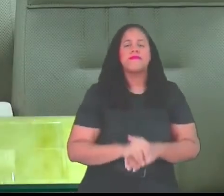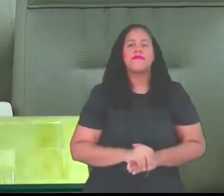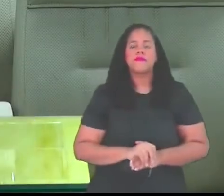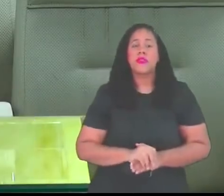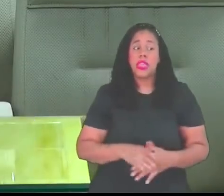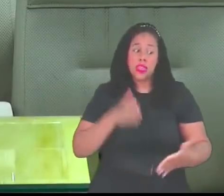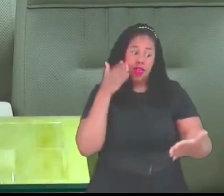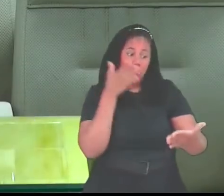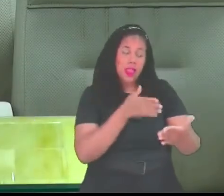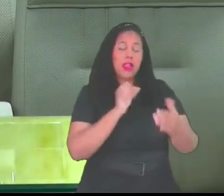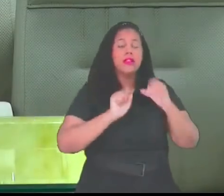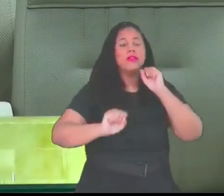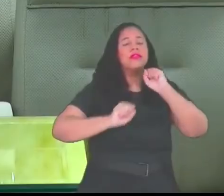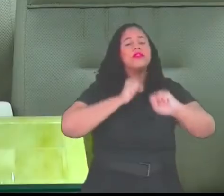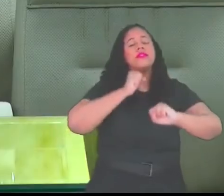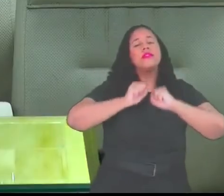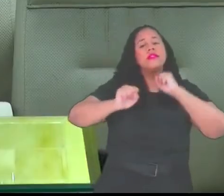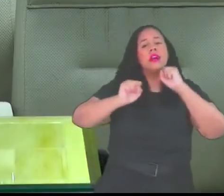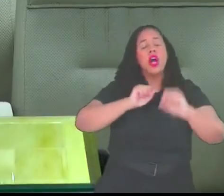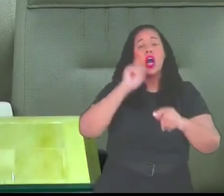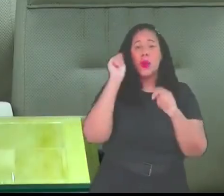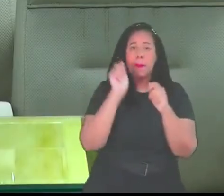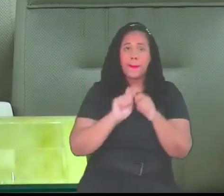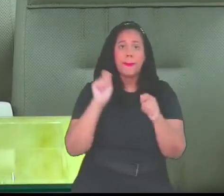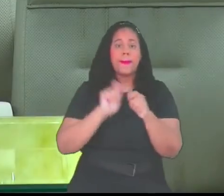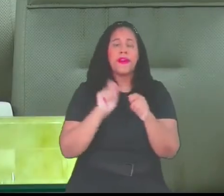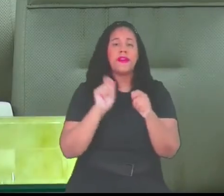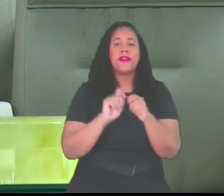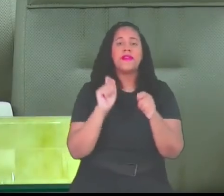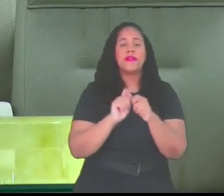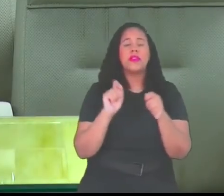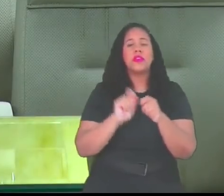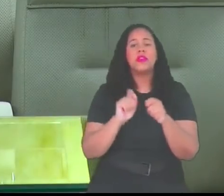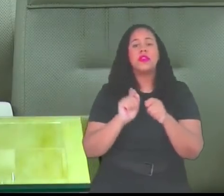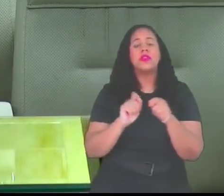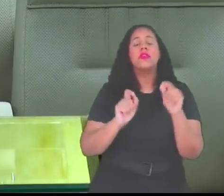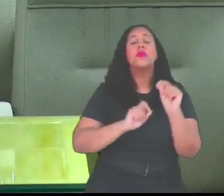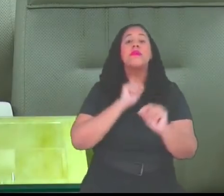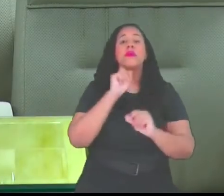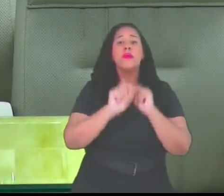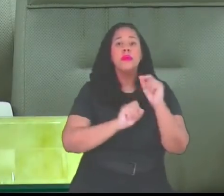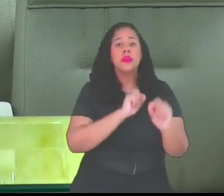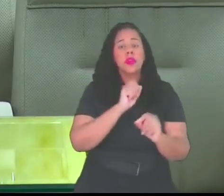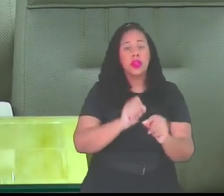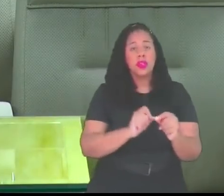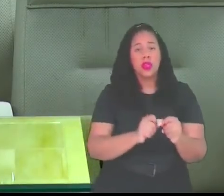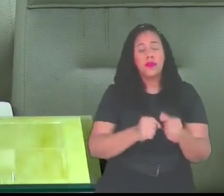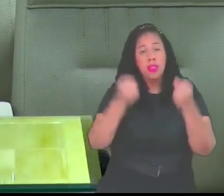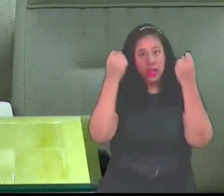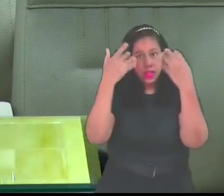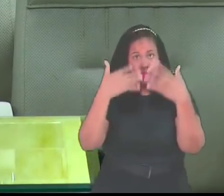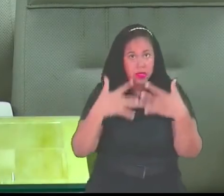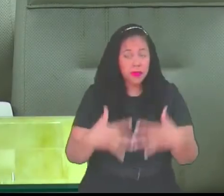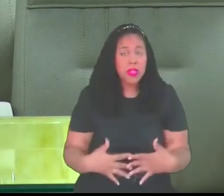que este salmo foi feito para contar de